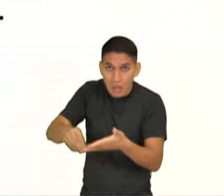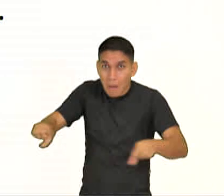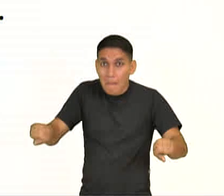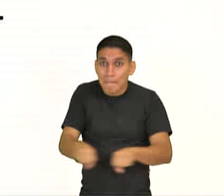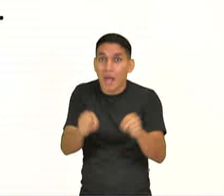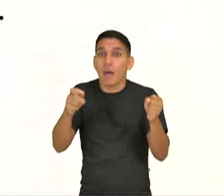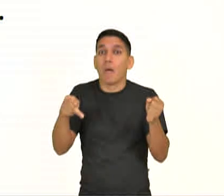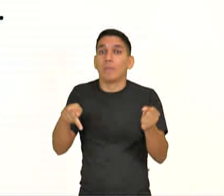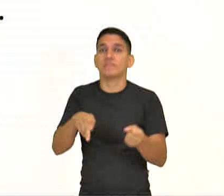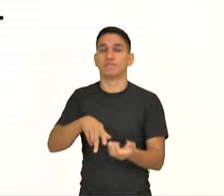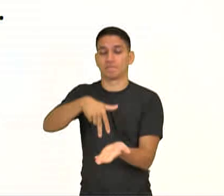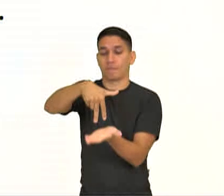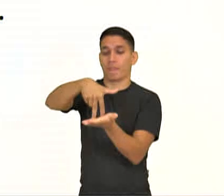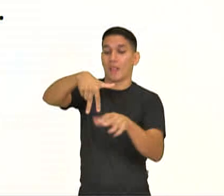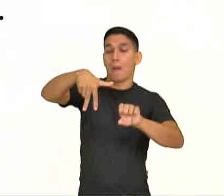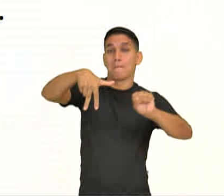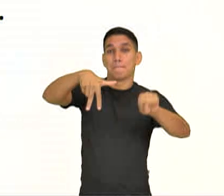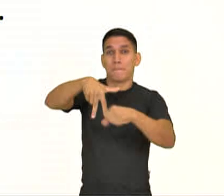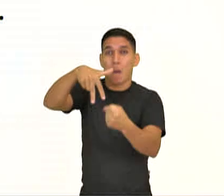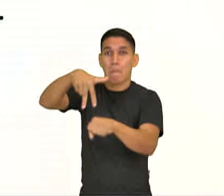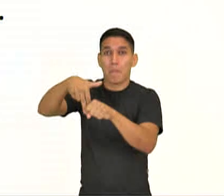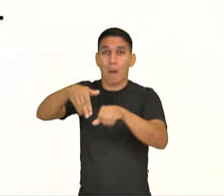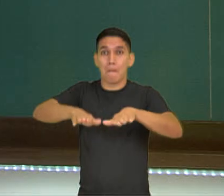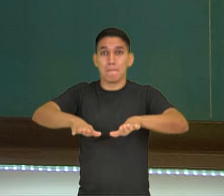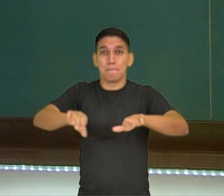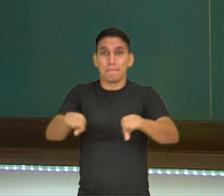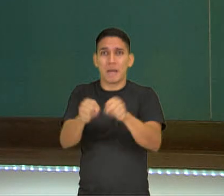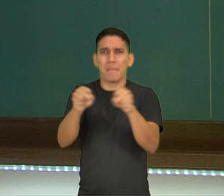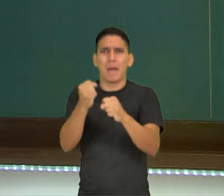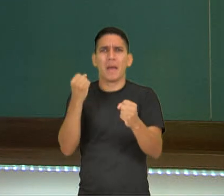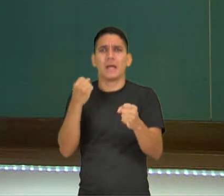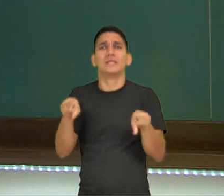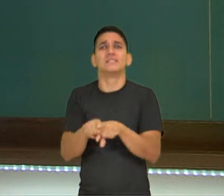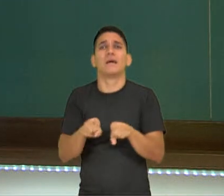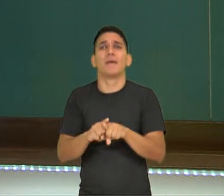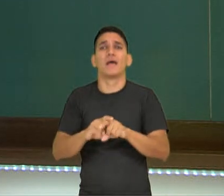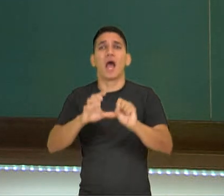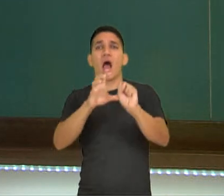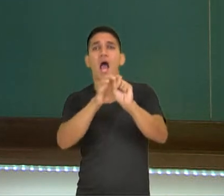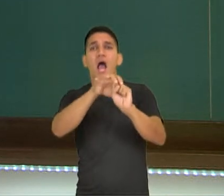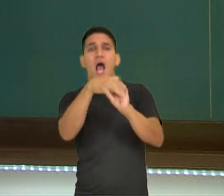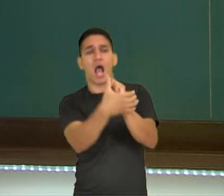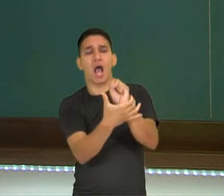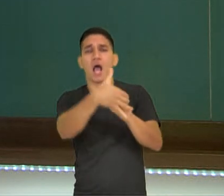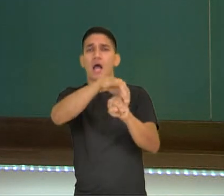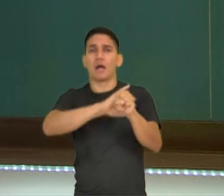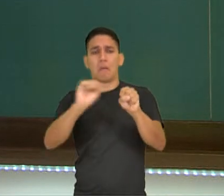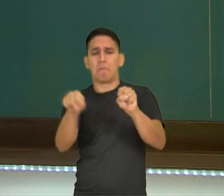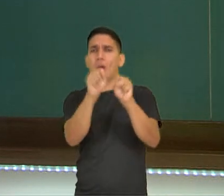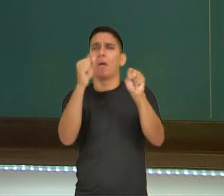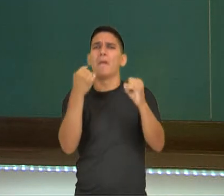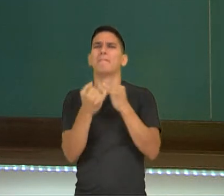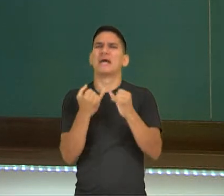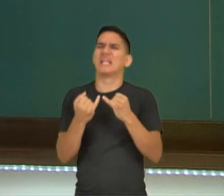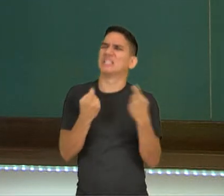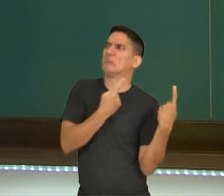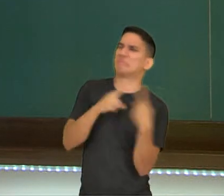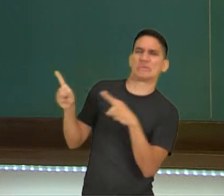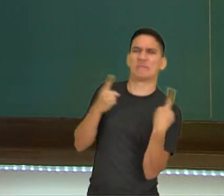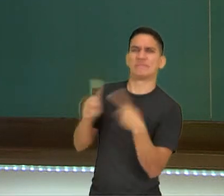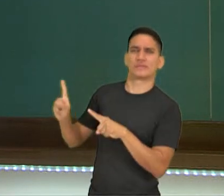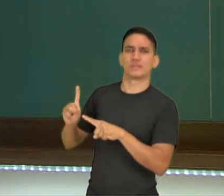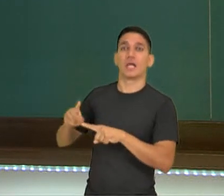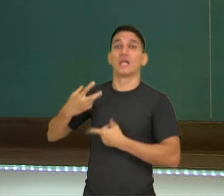pés e na cabeça, com uma espécie de vandalismo, tipo uma crítica. Quando os cuxitas foram expulsos do Egito, os